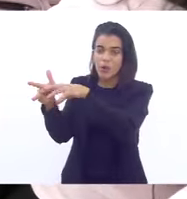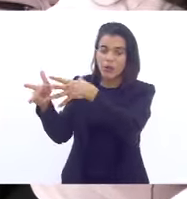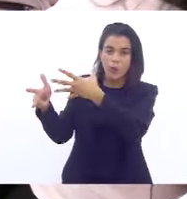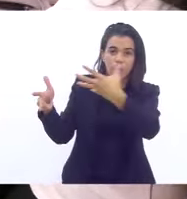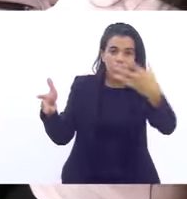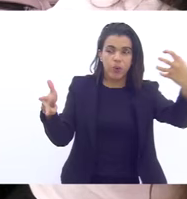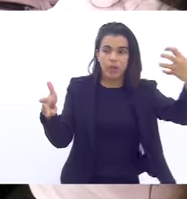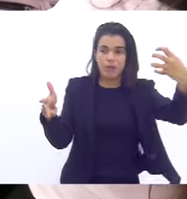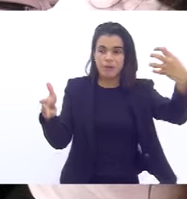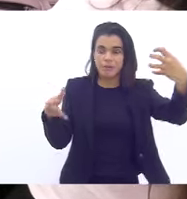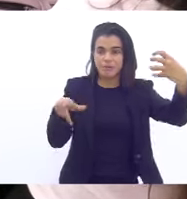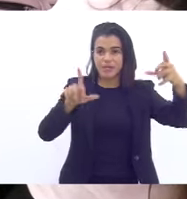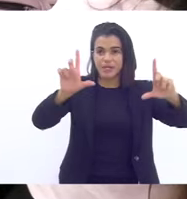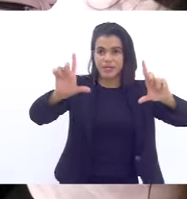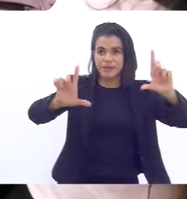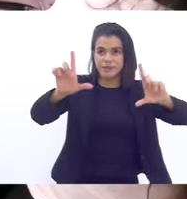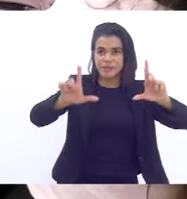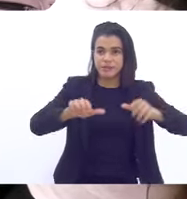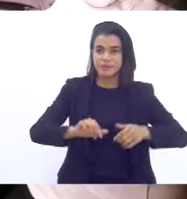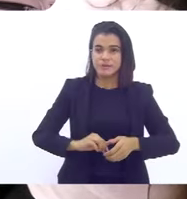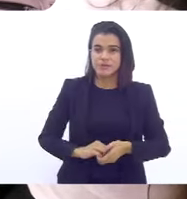transmitir para a televisão? Alguém consegue?